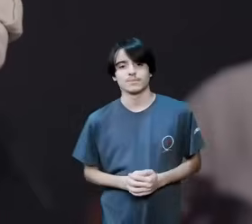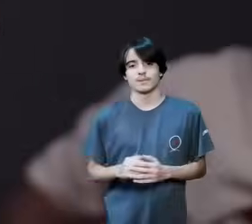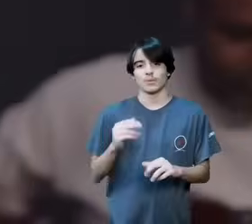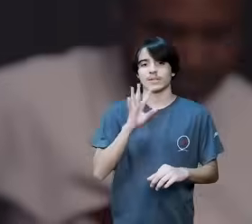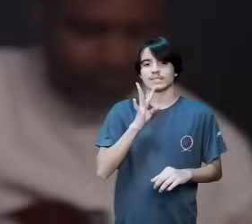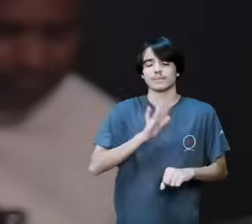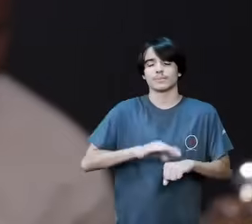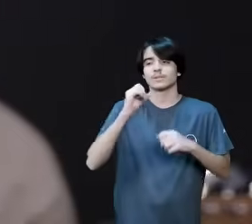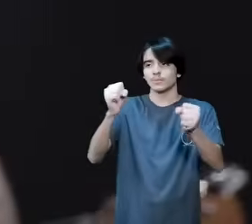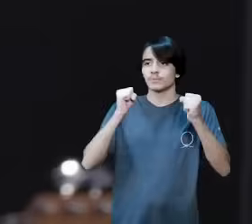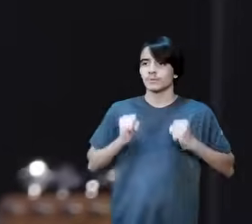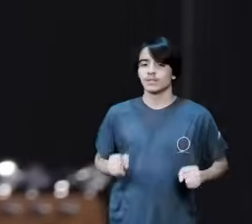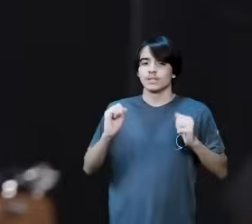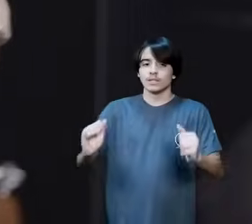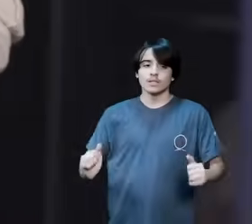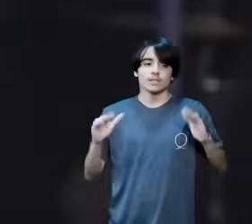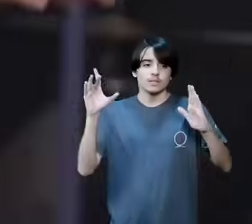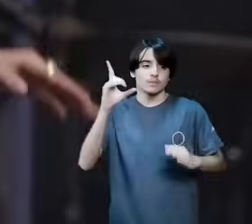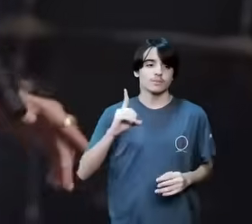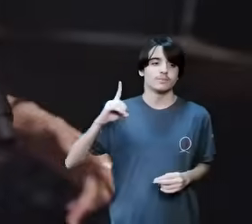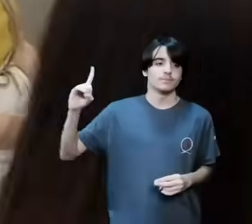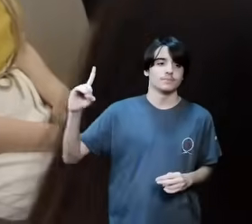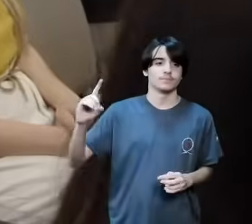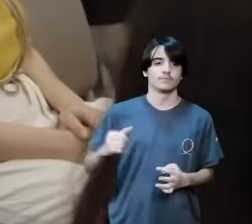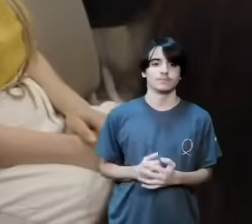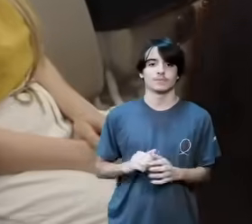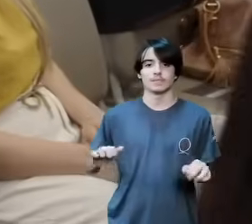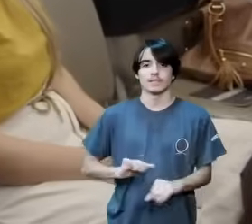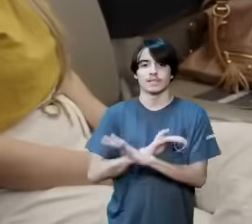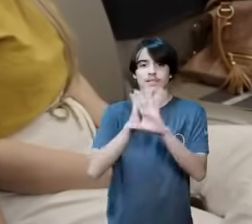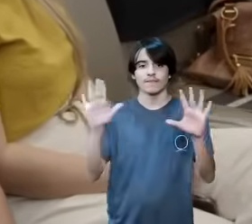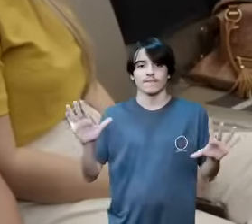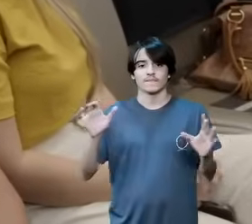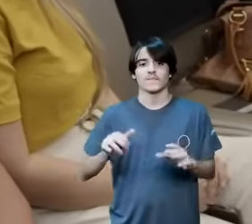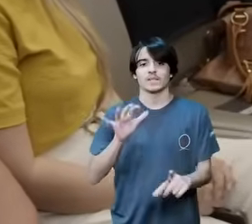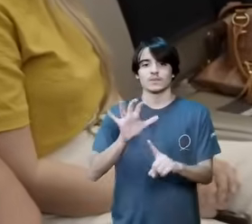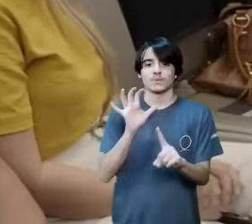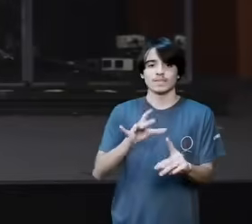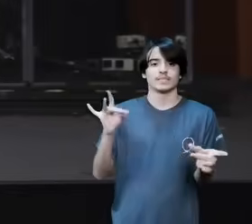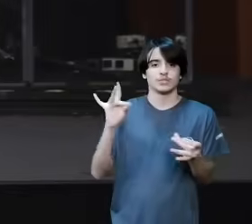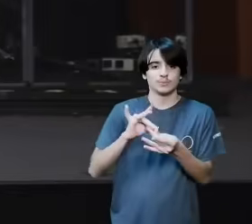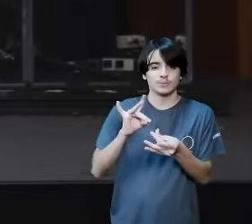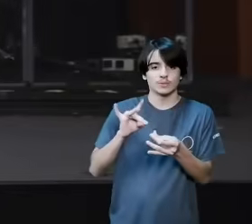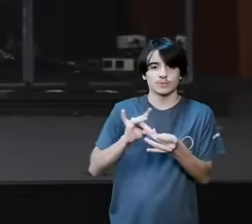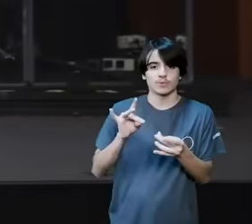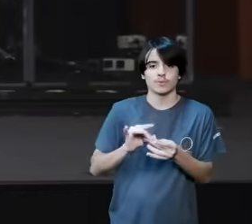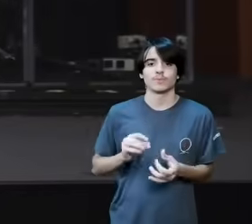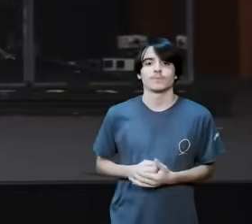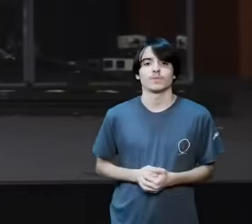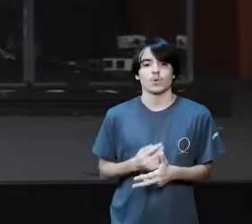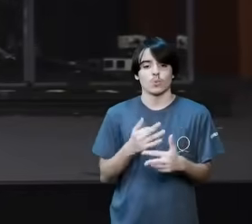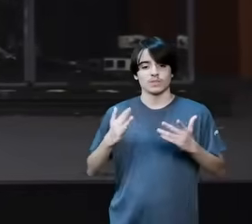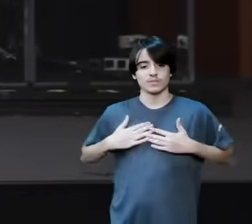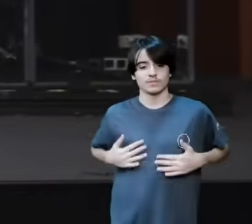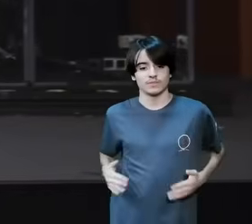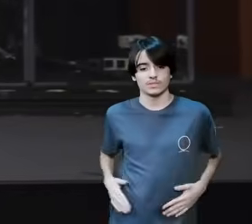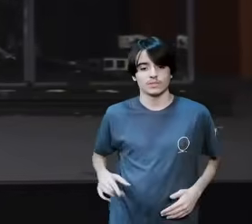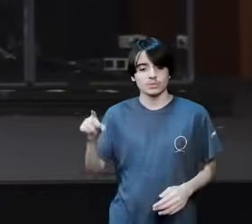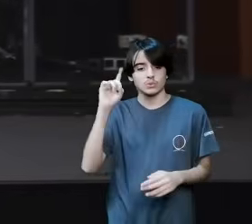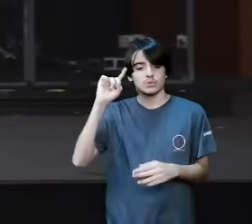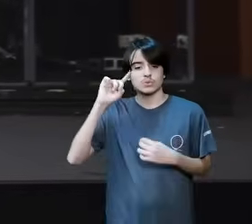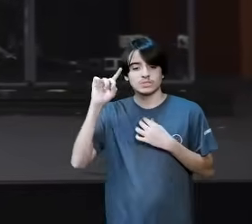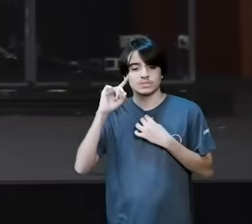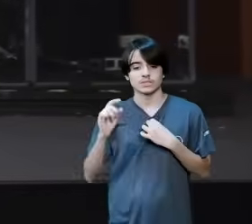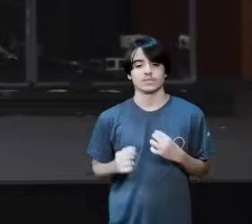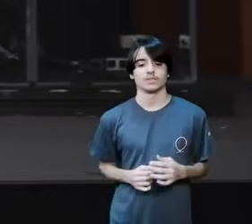a soberania, a grandeza do Deus que revela influência espiritual sobre questões físicas, cotidianas